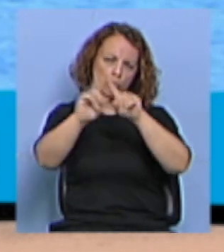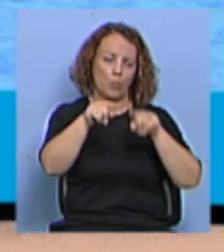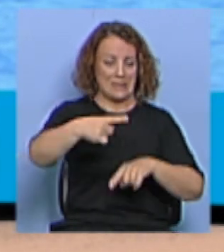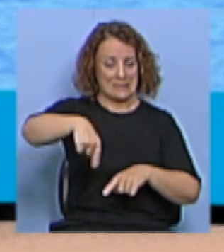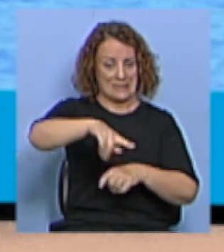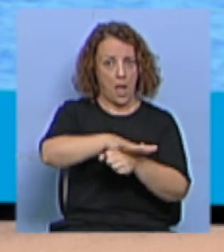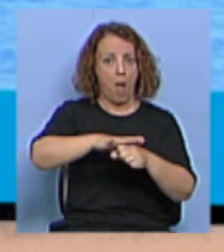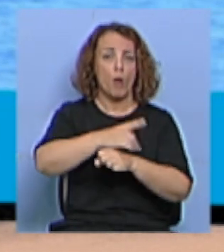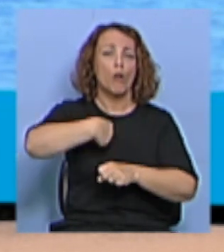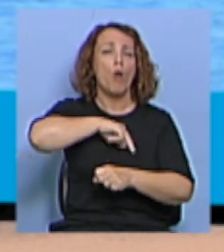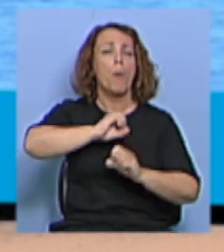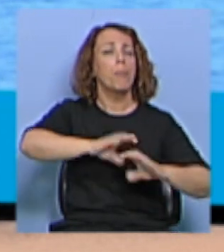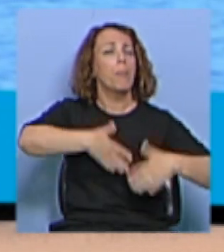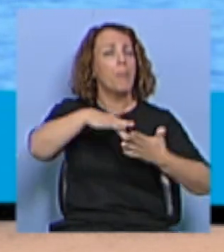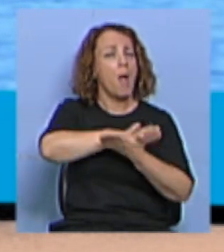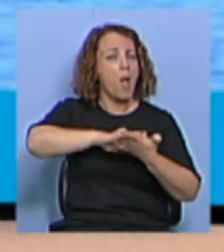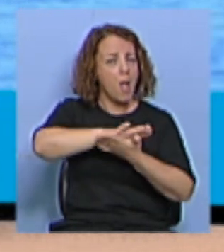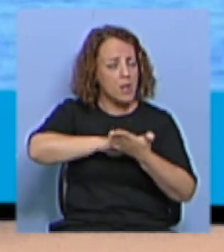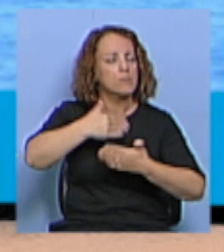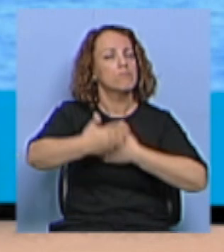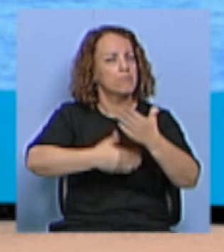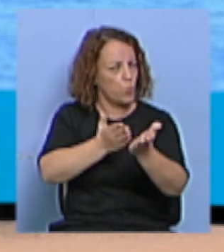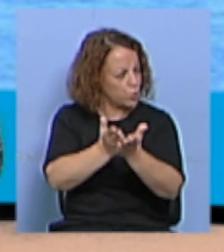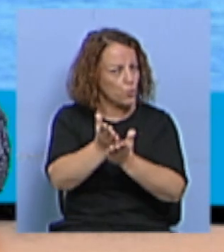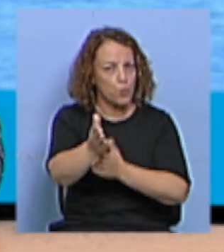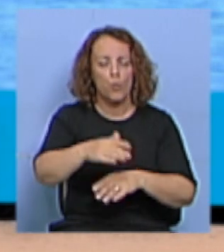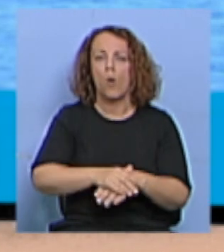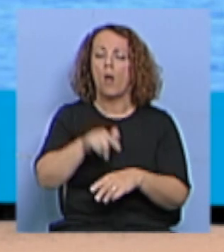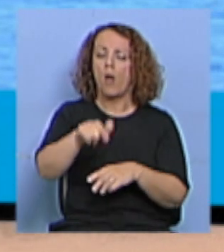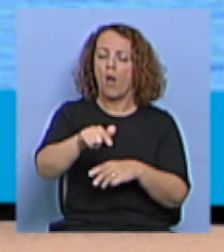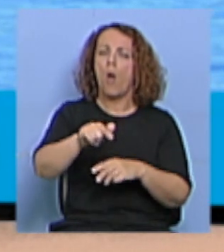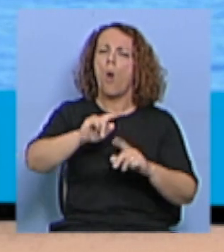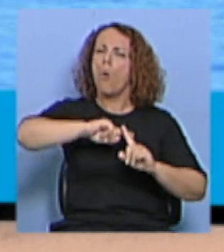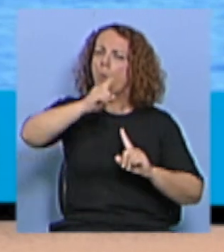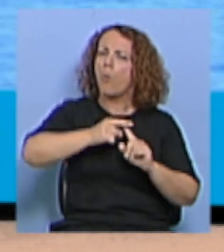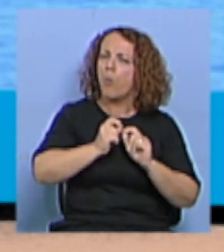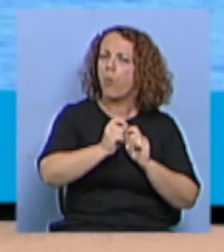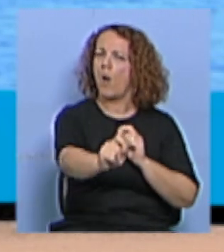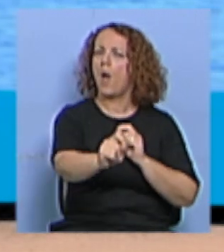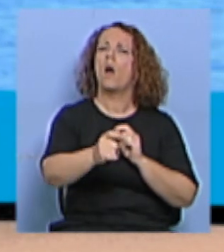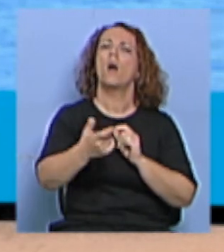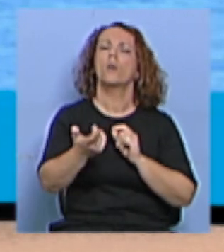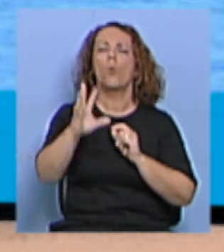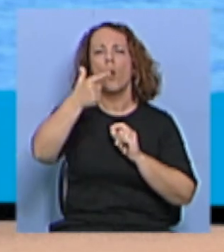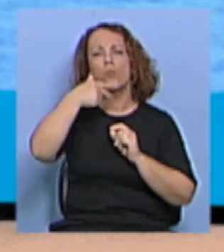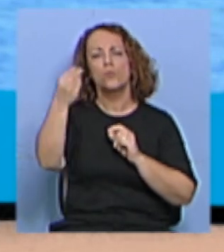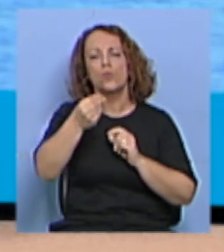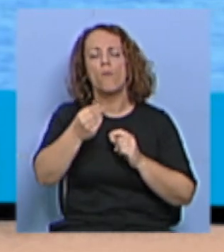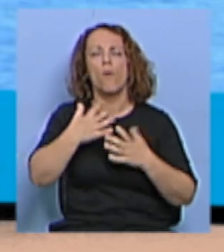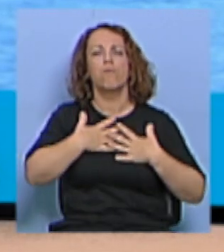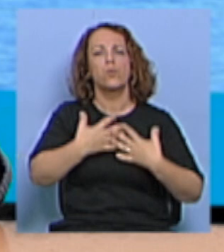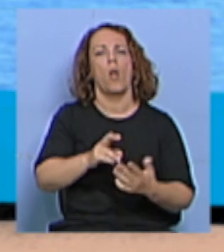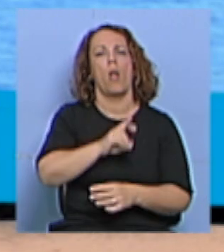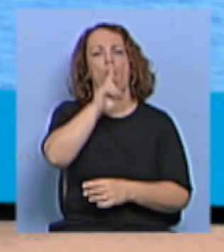fazê-lo. Damos formação ao longo do ano para jovens ou menos jovens que desejam fazer esta experiência de voluntariado missionário. Também